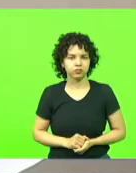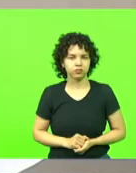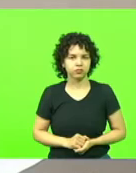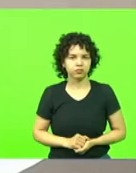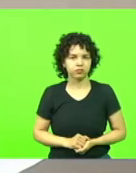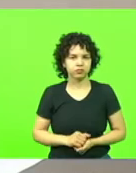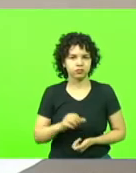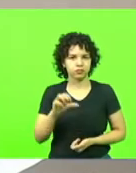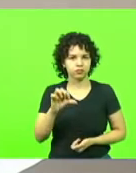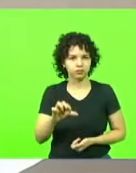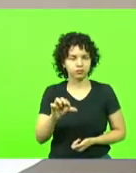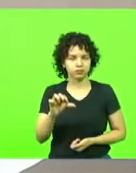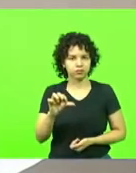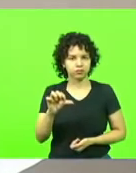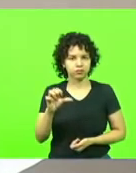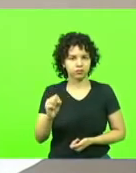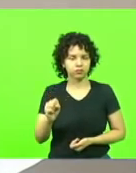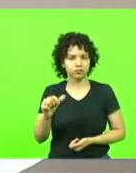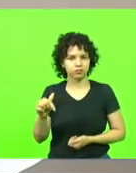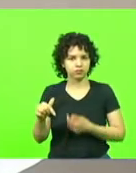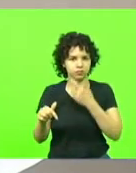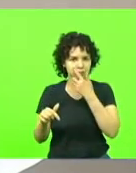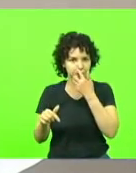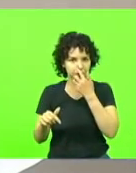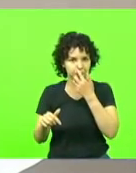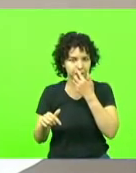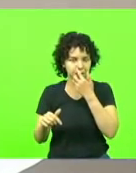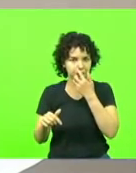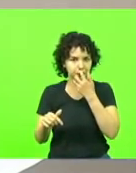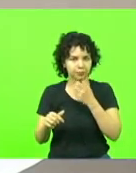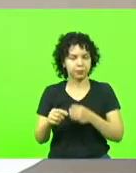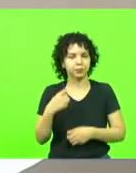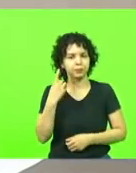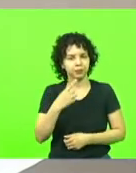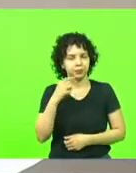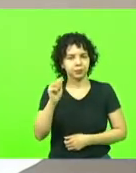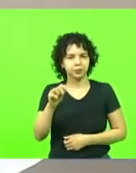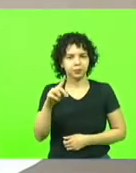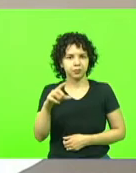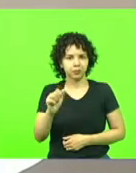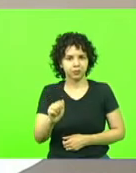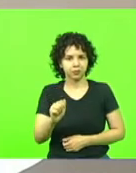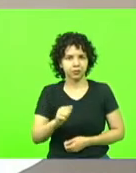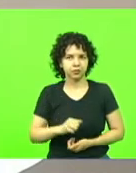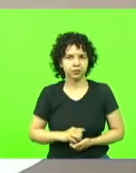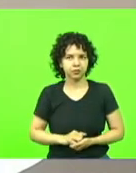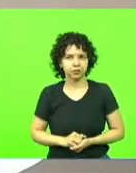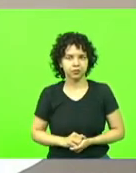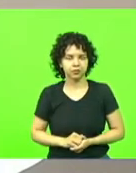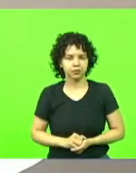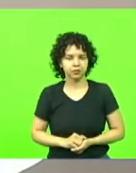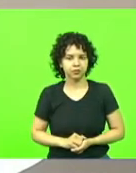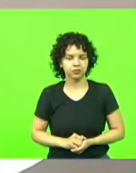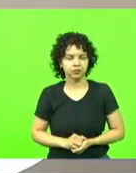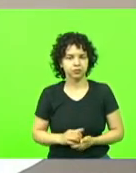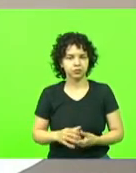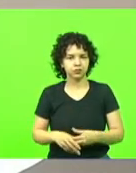988, deputado Ada Faraca de Luca, deputada Ada Faraco de Luca,